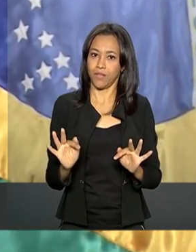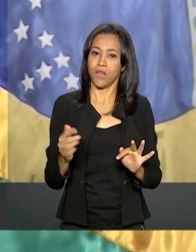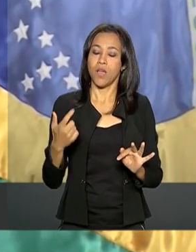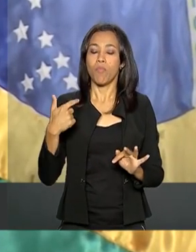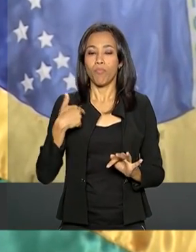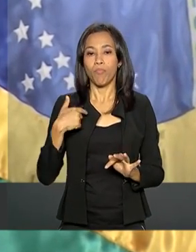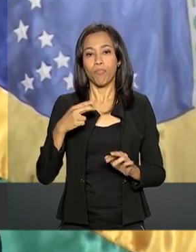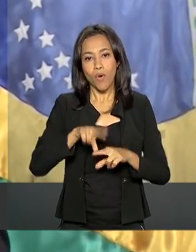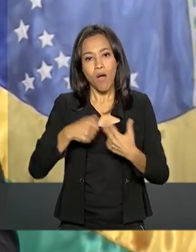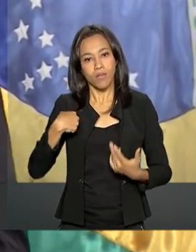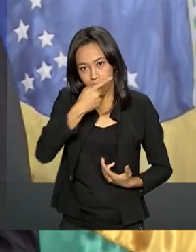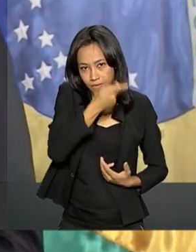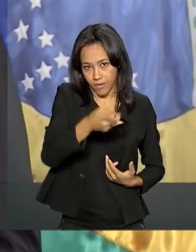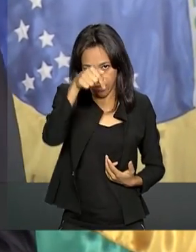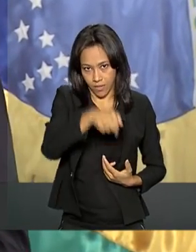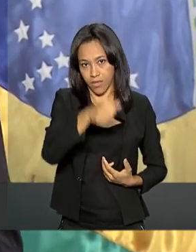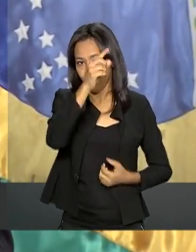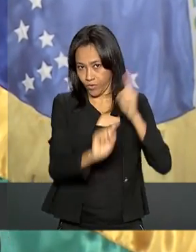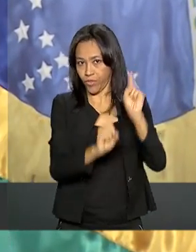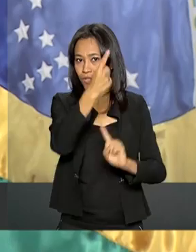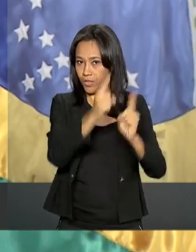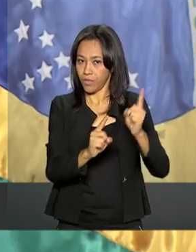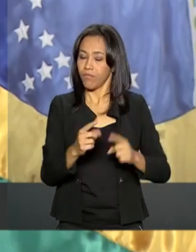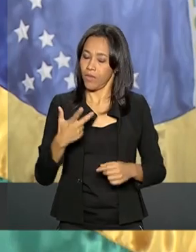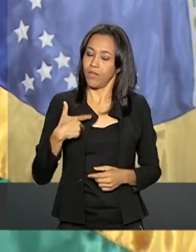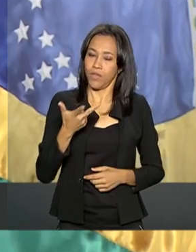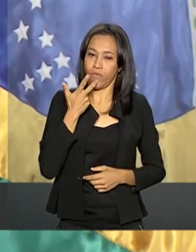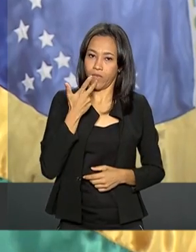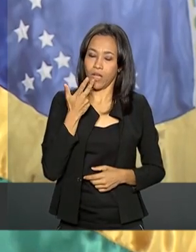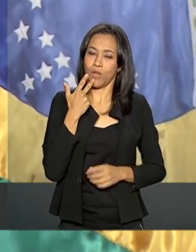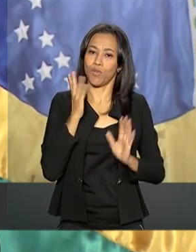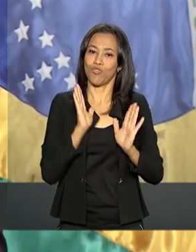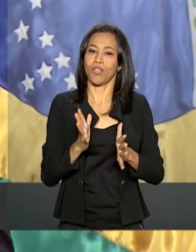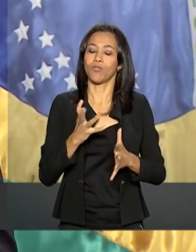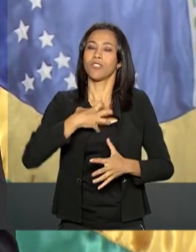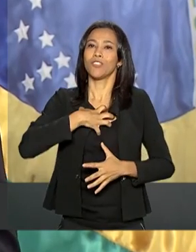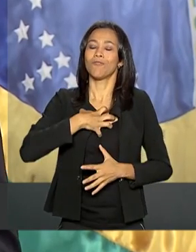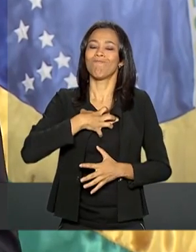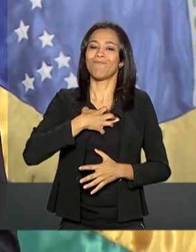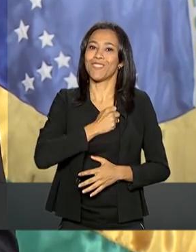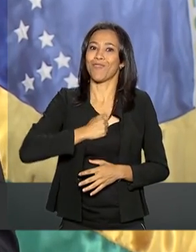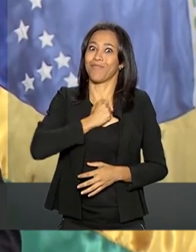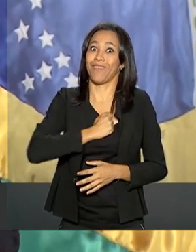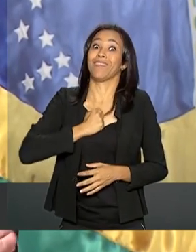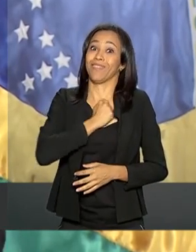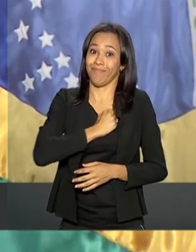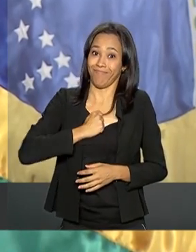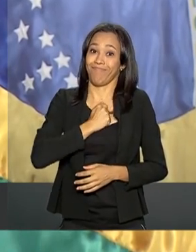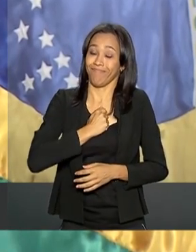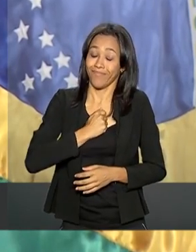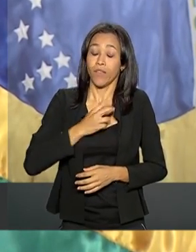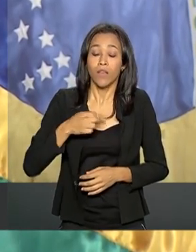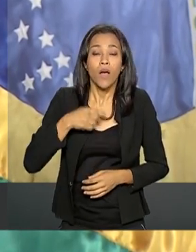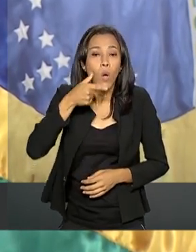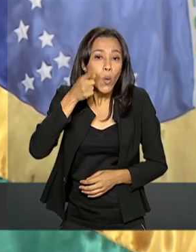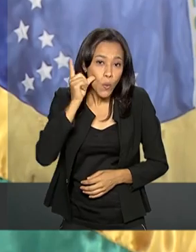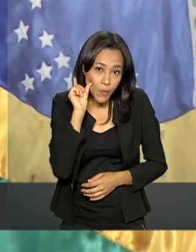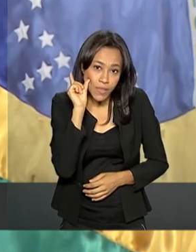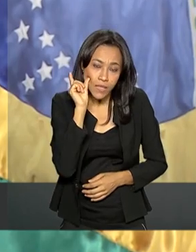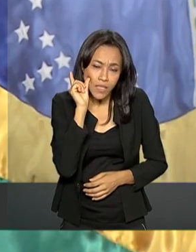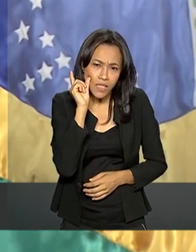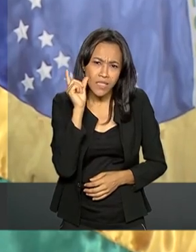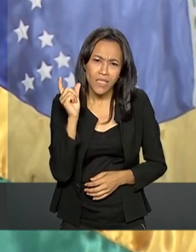passagem por aqui. Confesso que já estou com saudades. Ontem, num raro